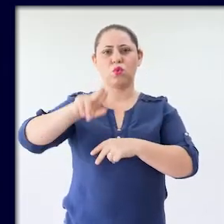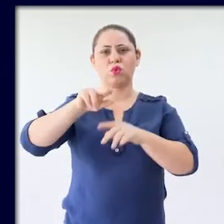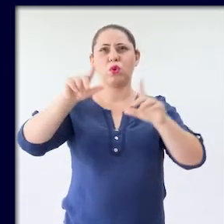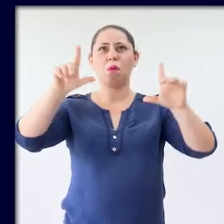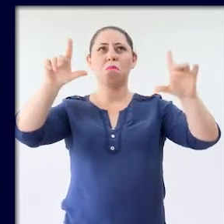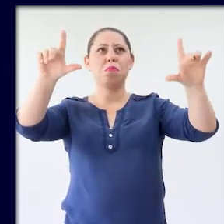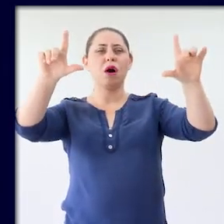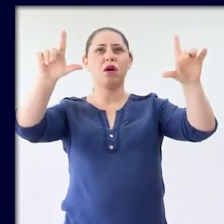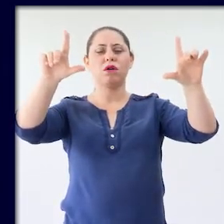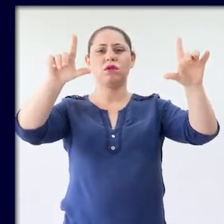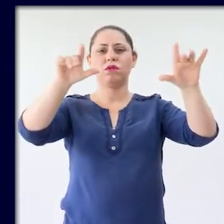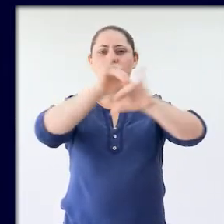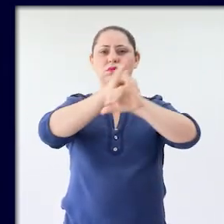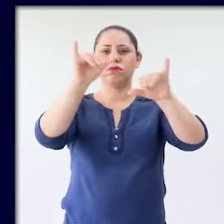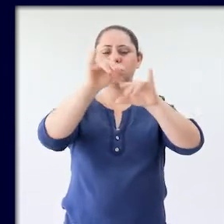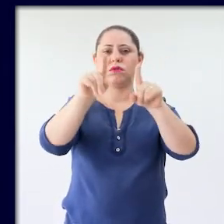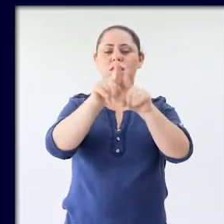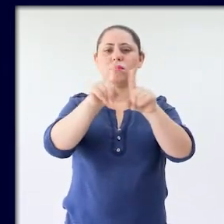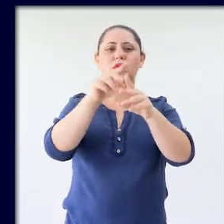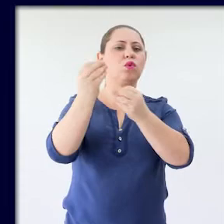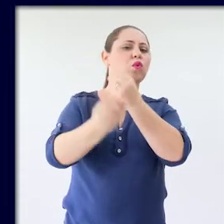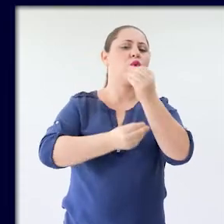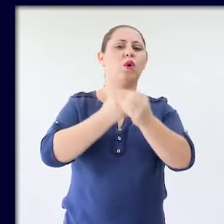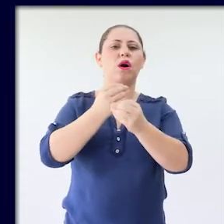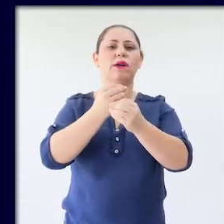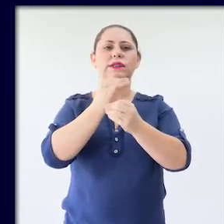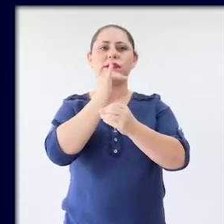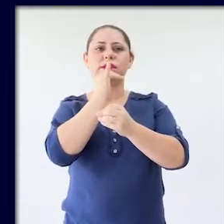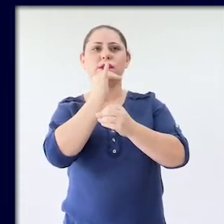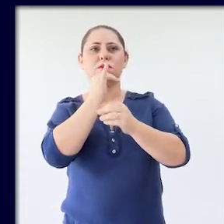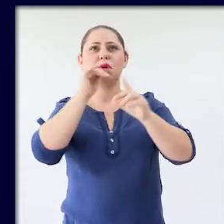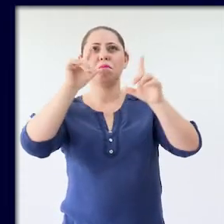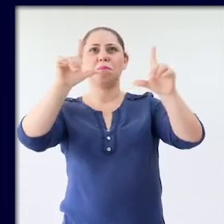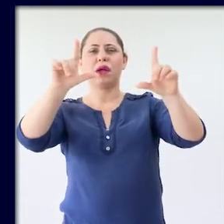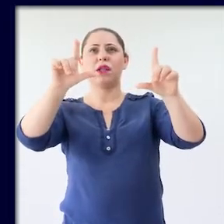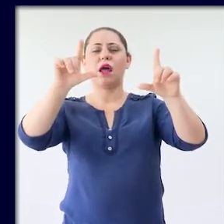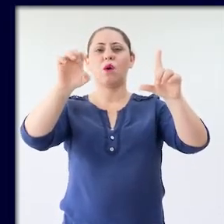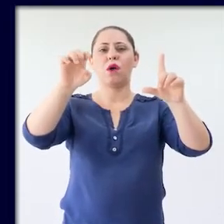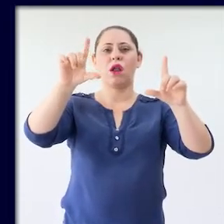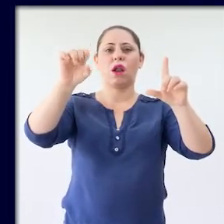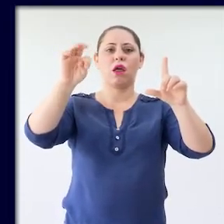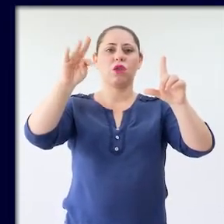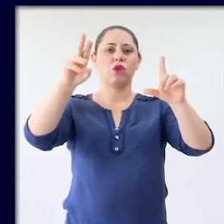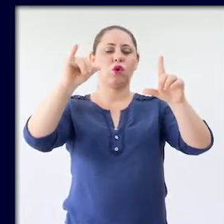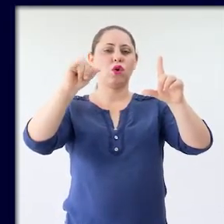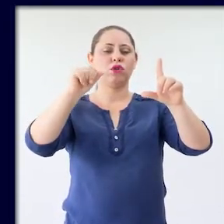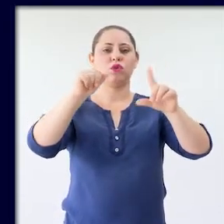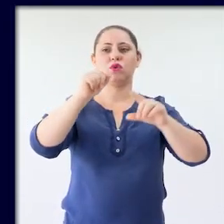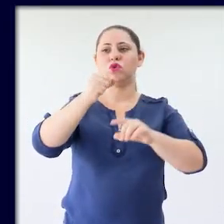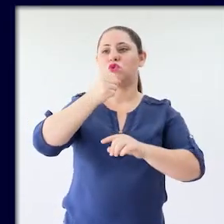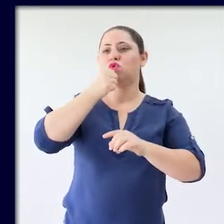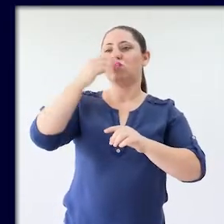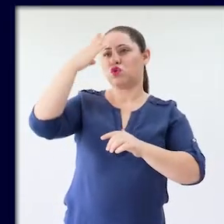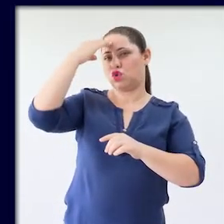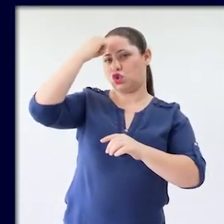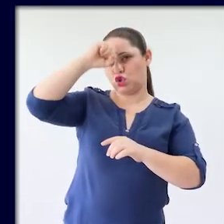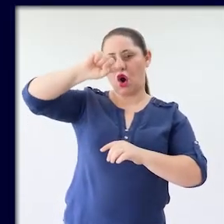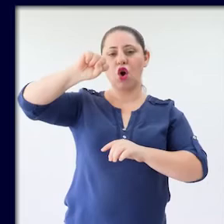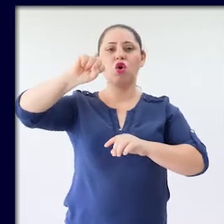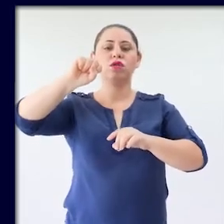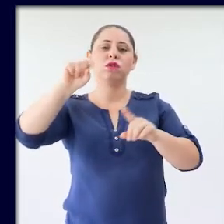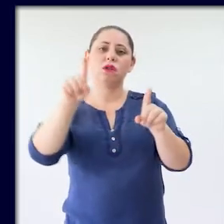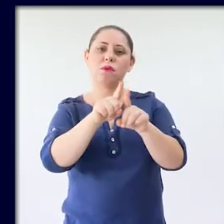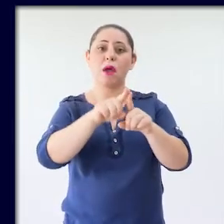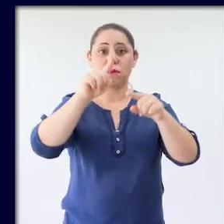outdoor também são proibidos. E enquanto aos outros engenhos publicitários, como painéis eletrônicos, Trishow, por exemplo, eles também